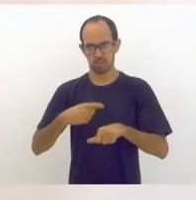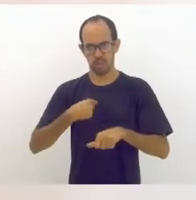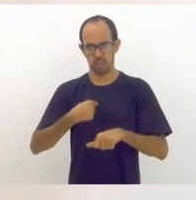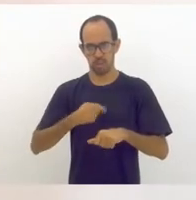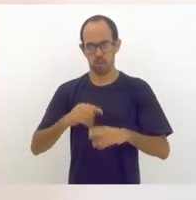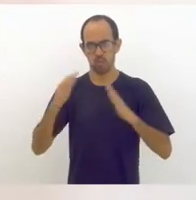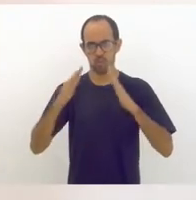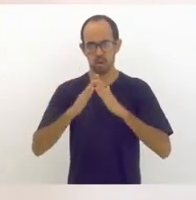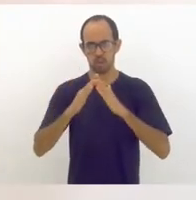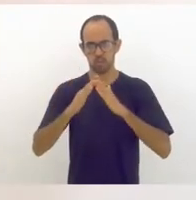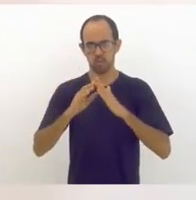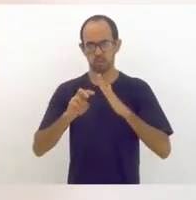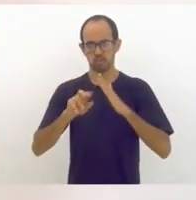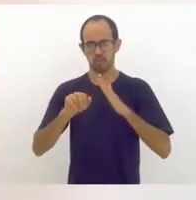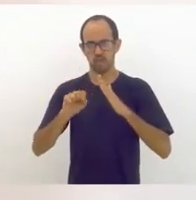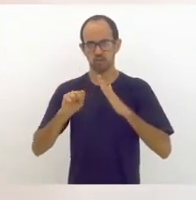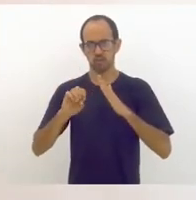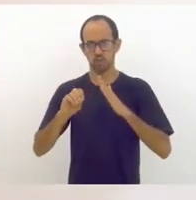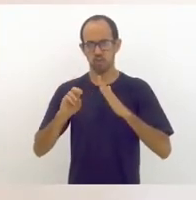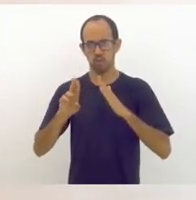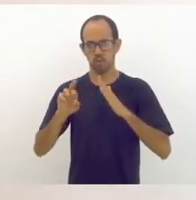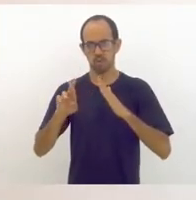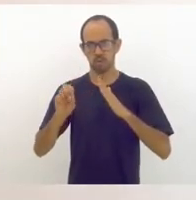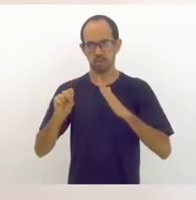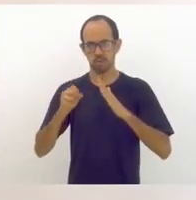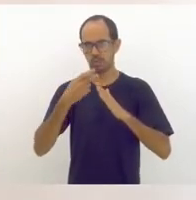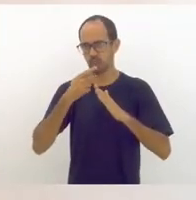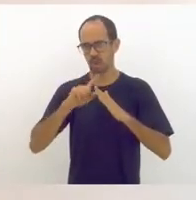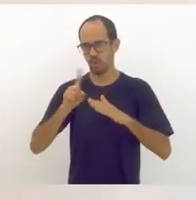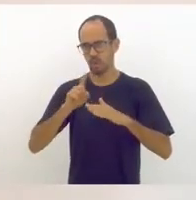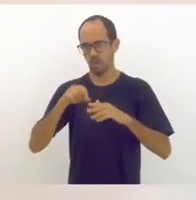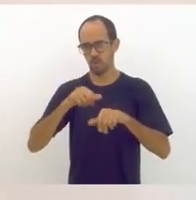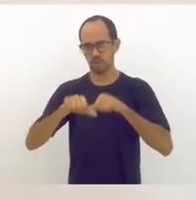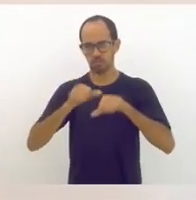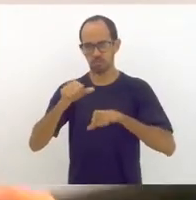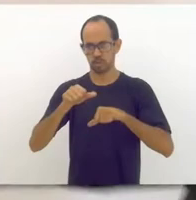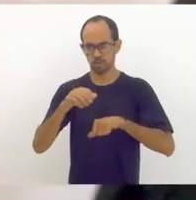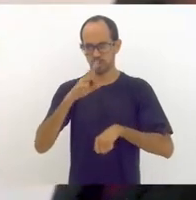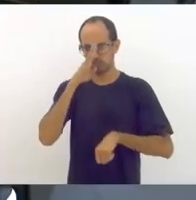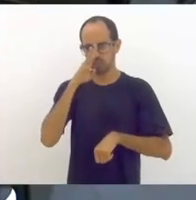acima de tudo, eu digo não a esse absurdo que foi proposto aí. Obrigado, Francisco.